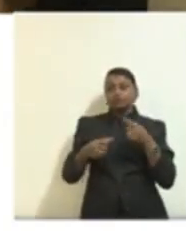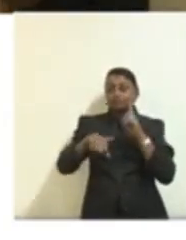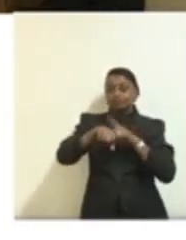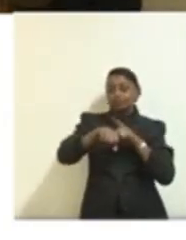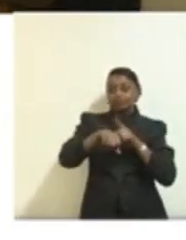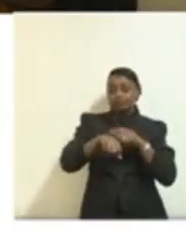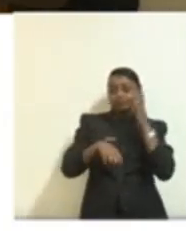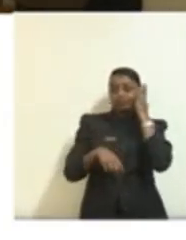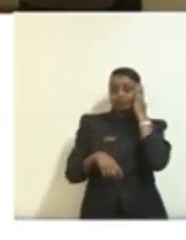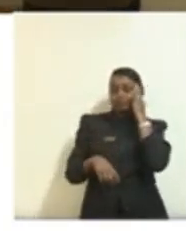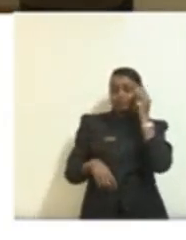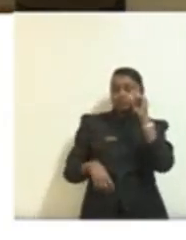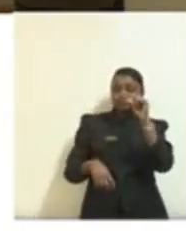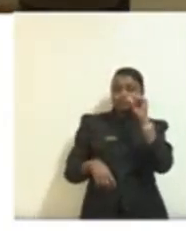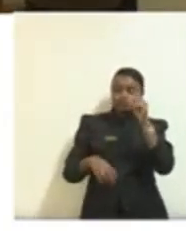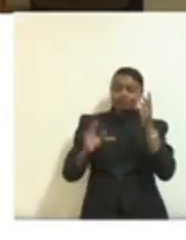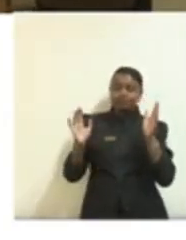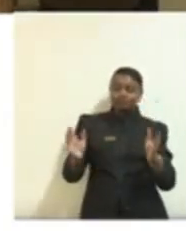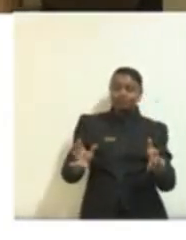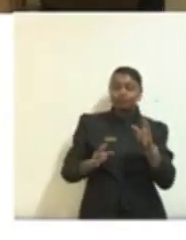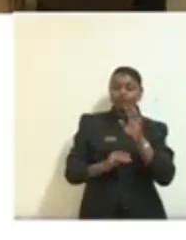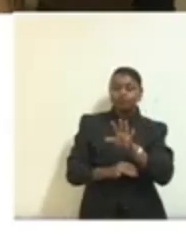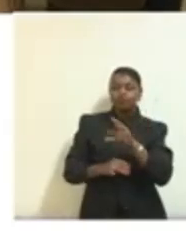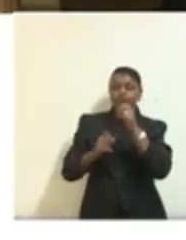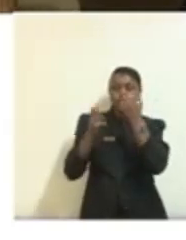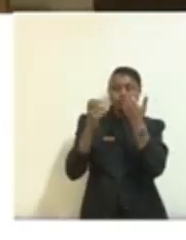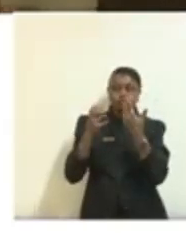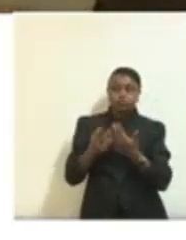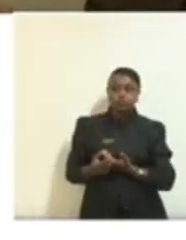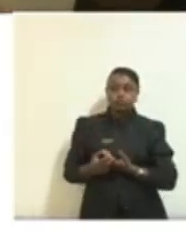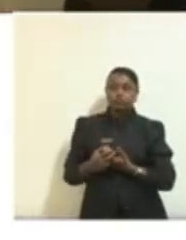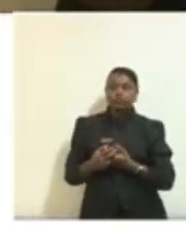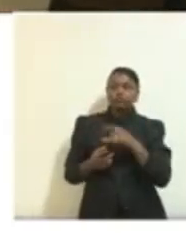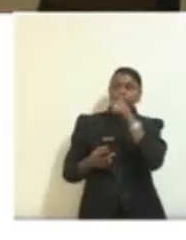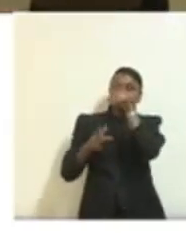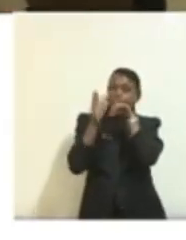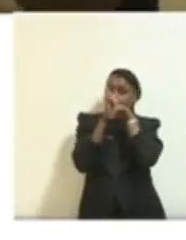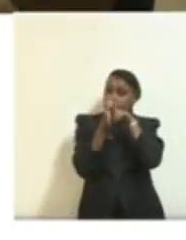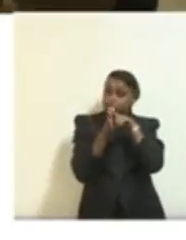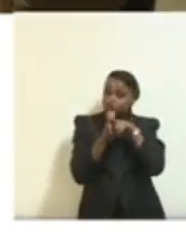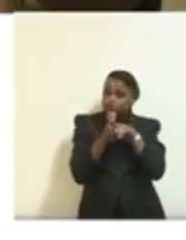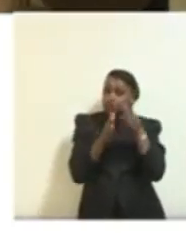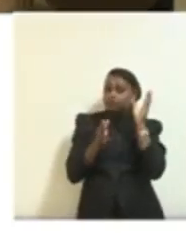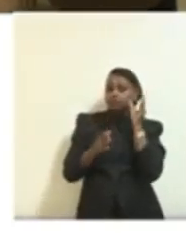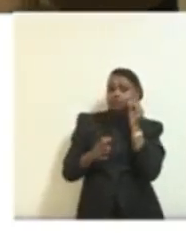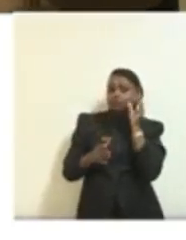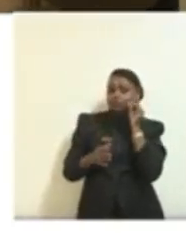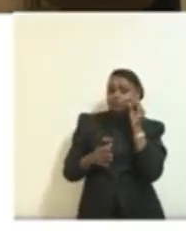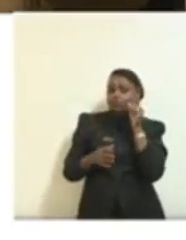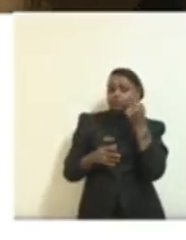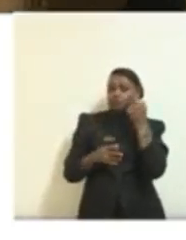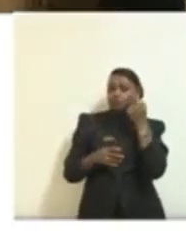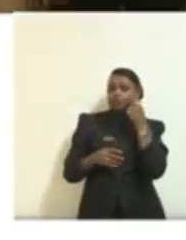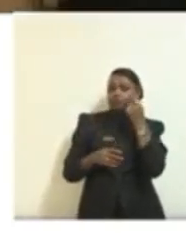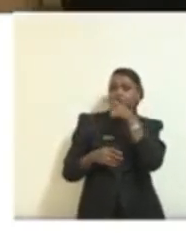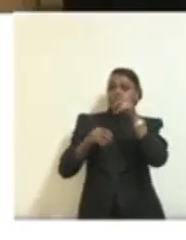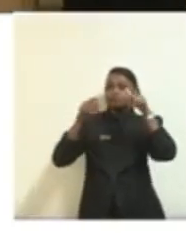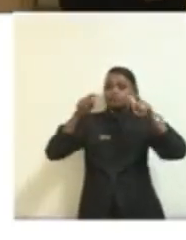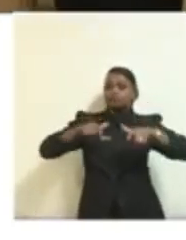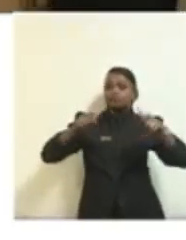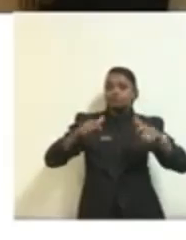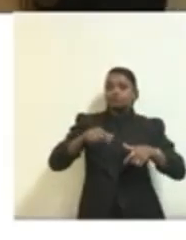tempo. O tempo está quase esgotado. Mas esse experimento aqui, lá da Estação Experimental da URGS,